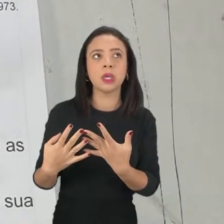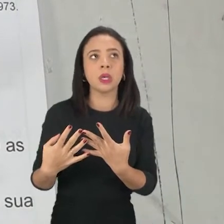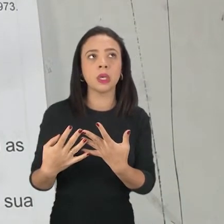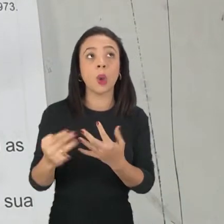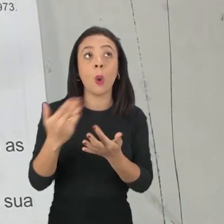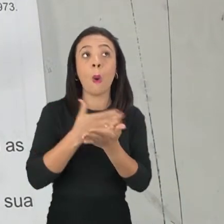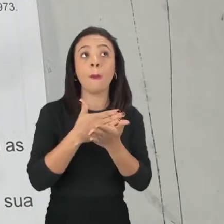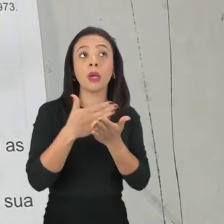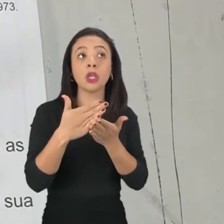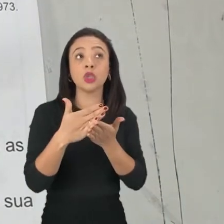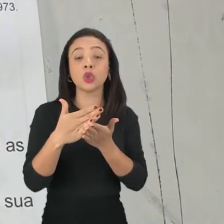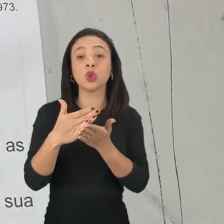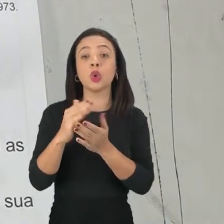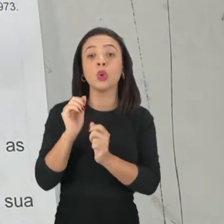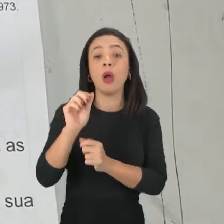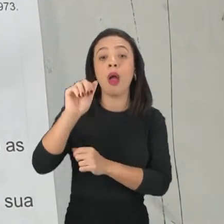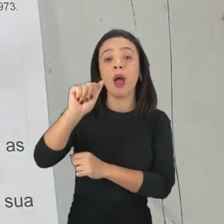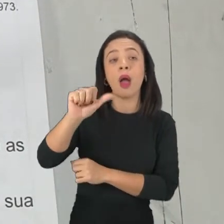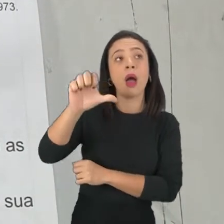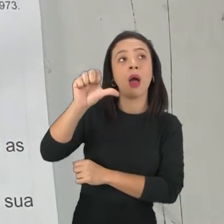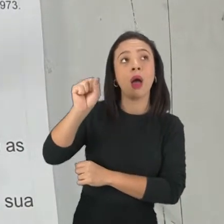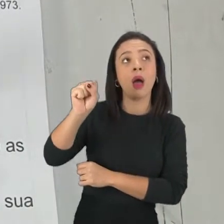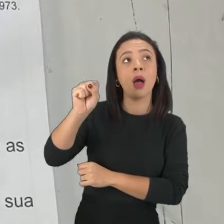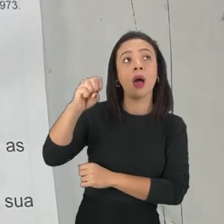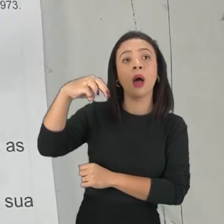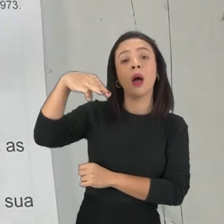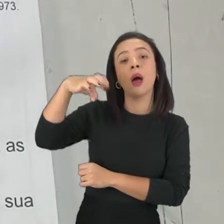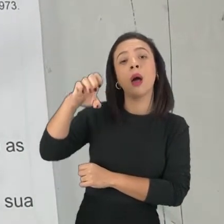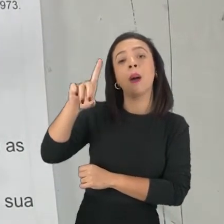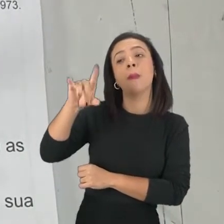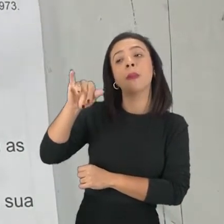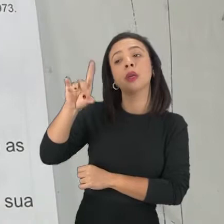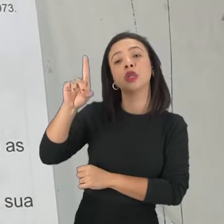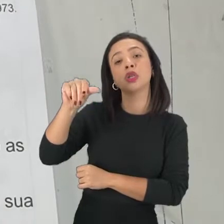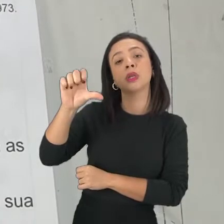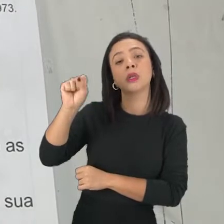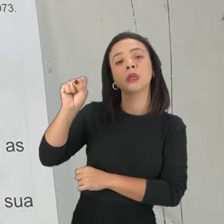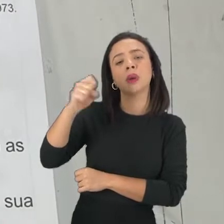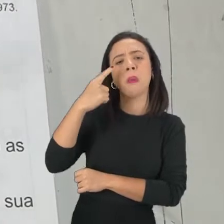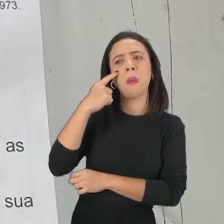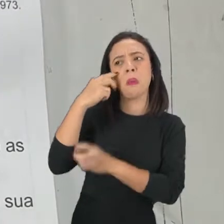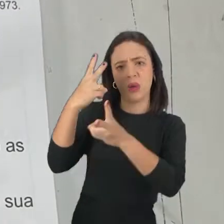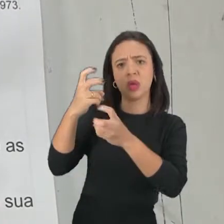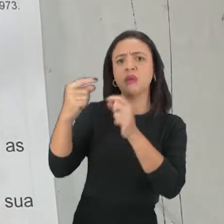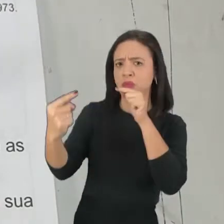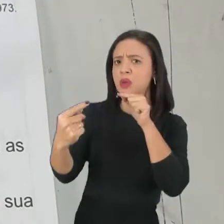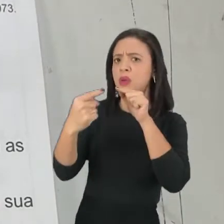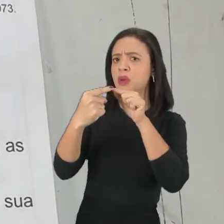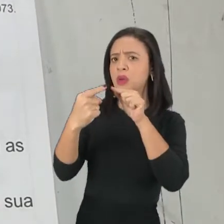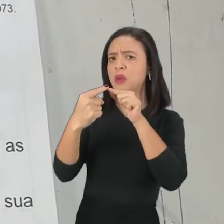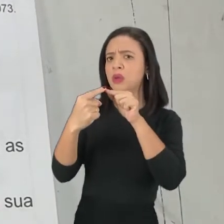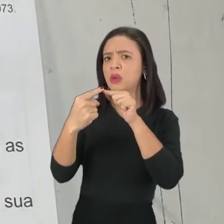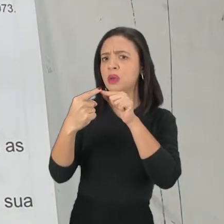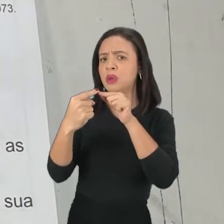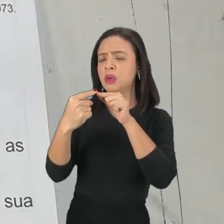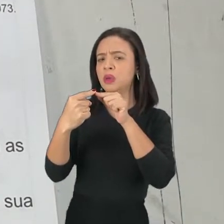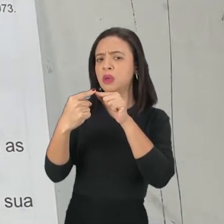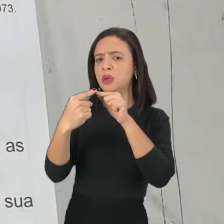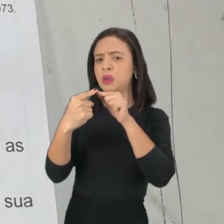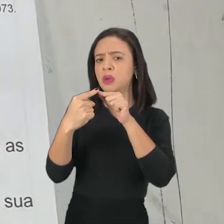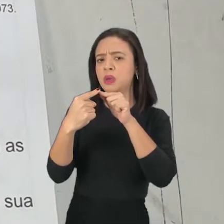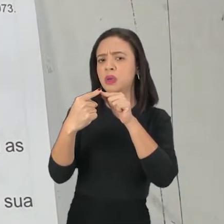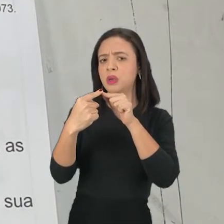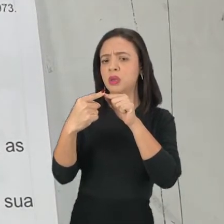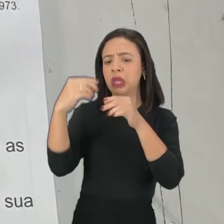as medidas as medidas que vocês estão vendo como tem a concordância as medidas tá fazendo a